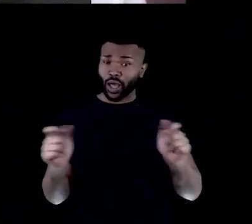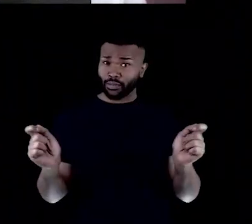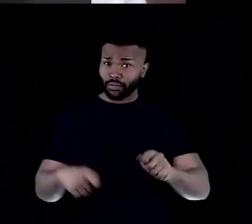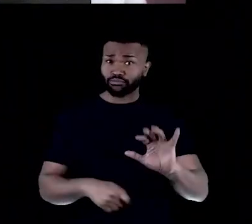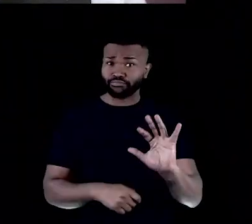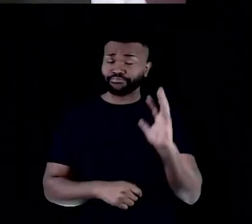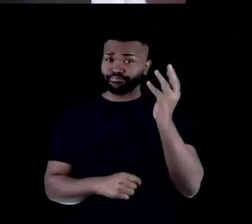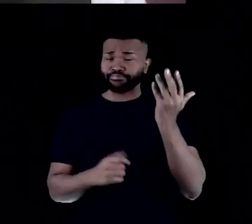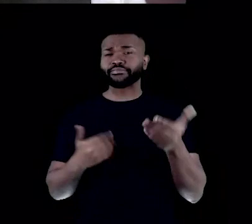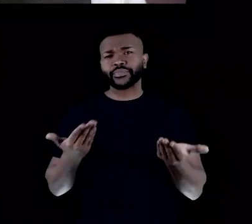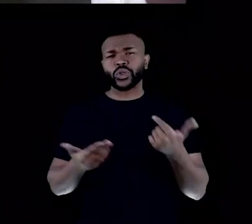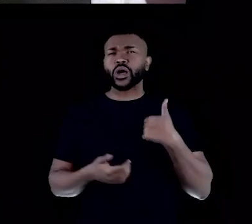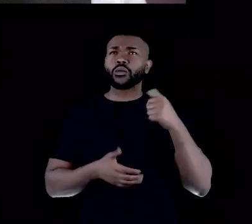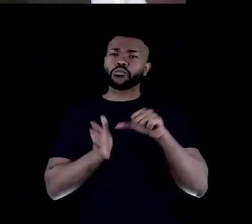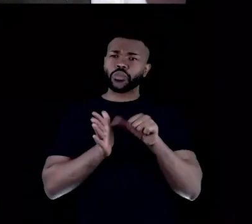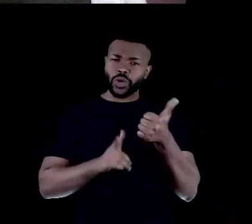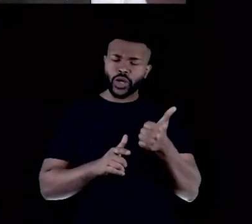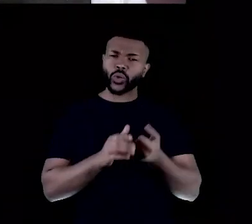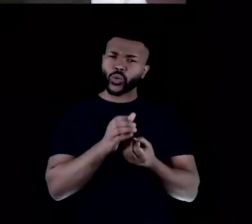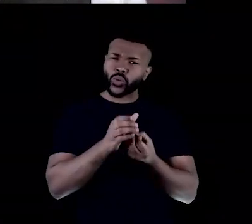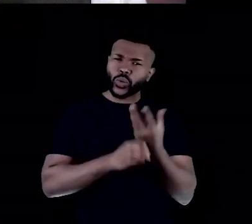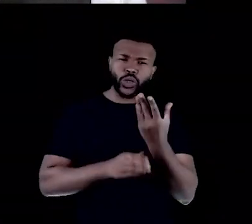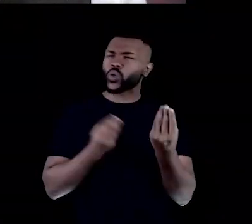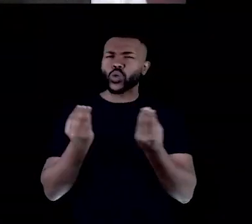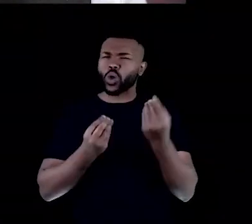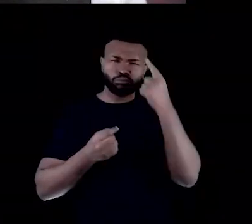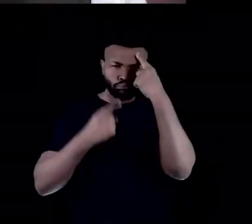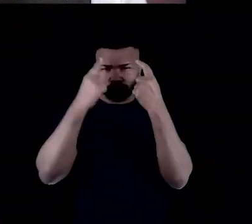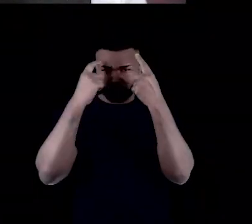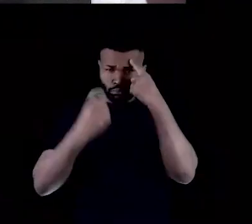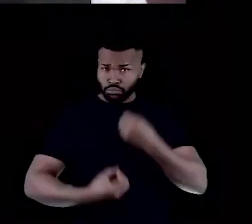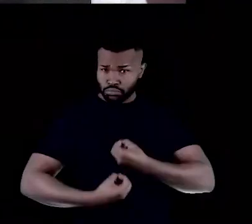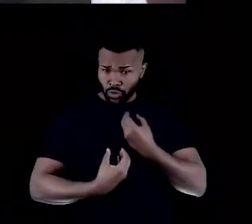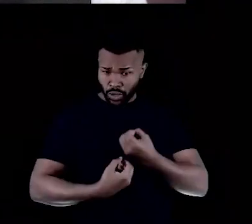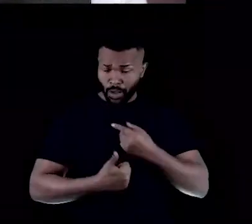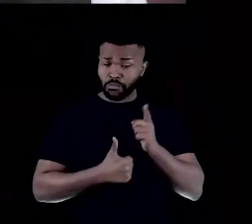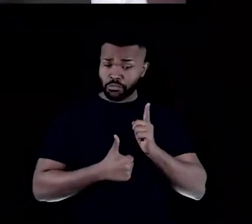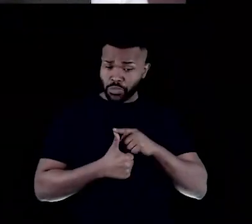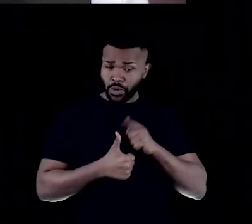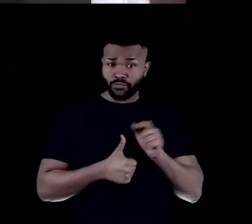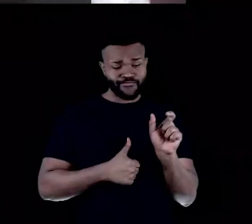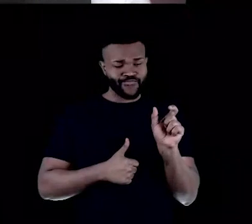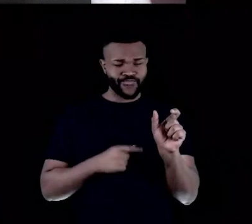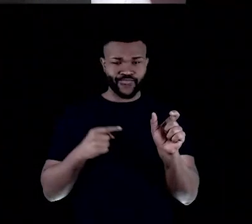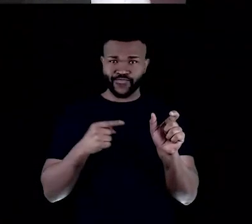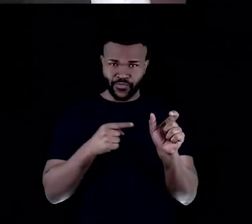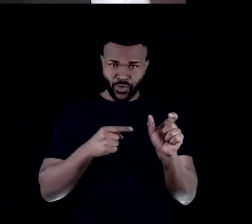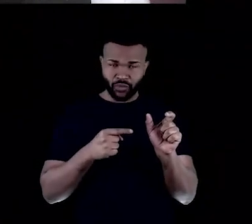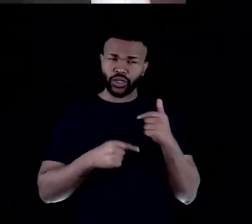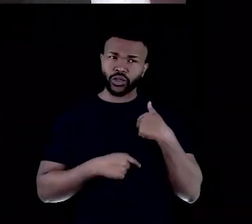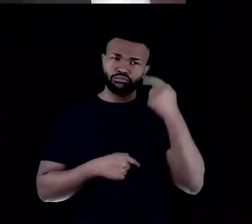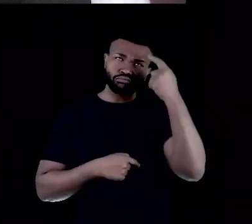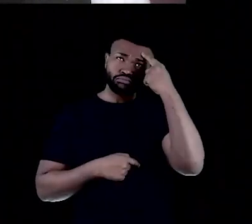acontecer. Então, eu primeiro crio, o meu processo de criação do poema, ele vem primeiro. Primeiro vem a